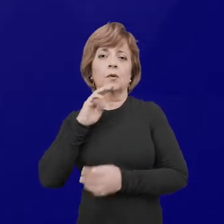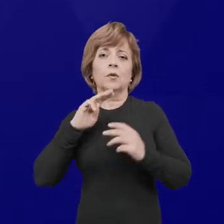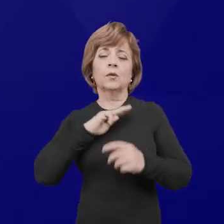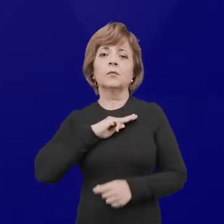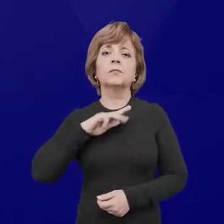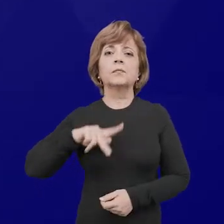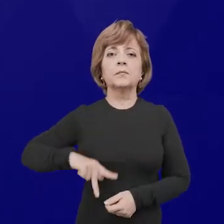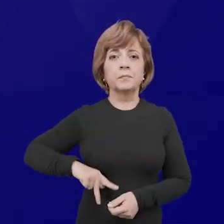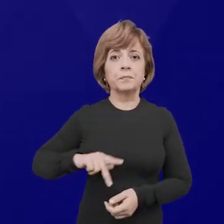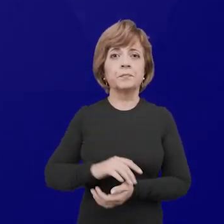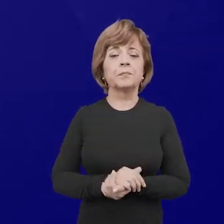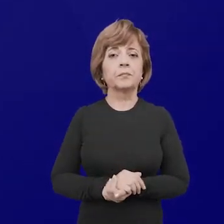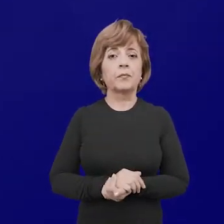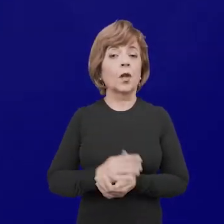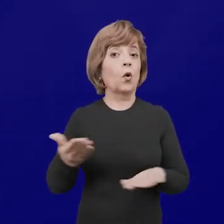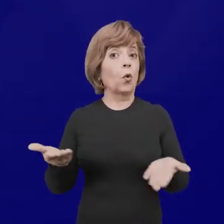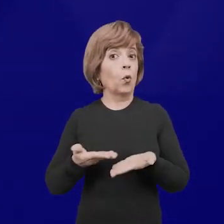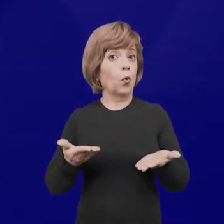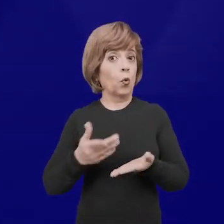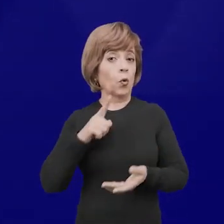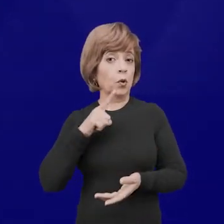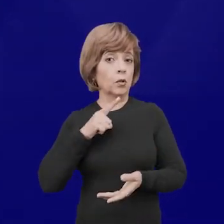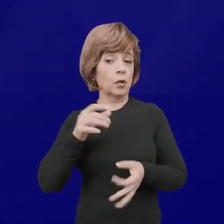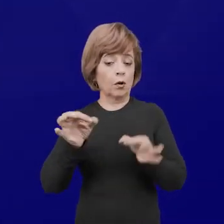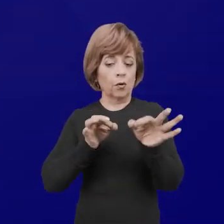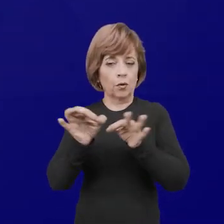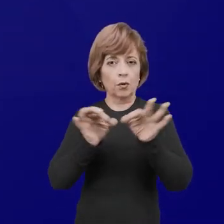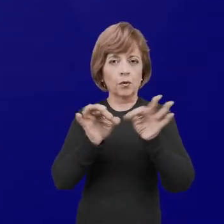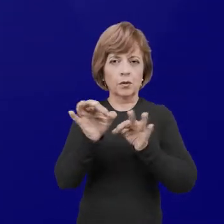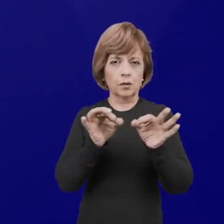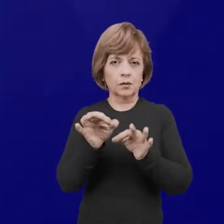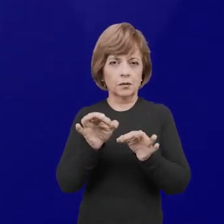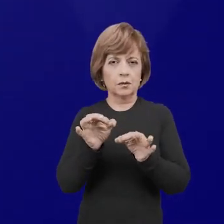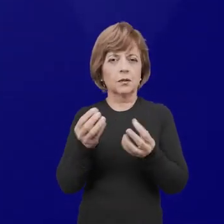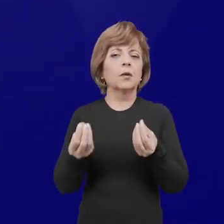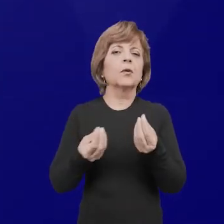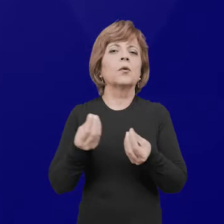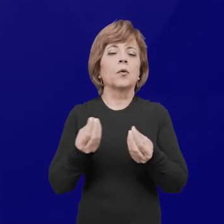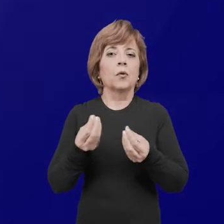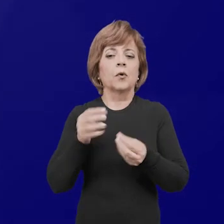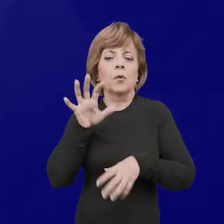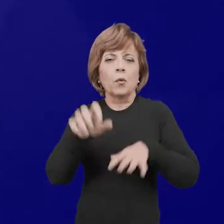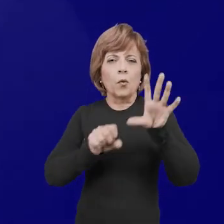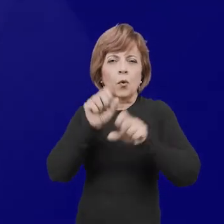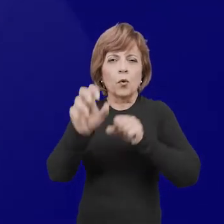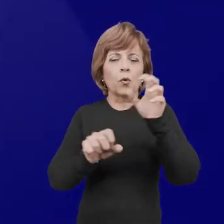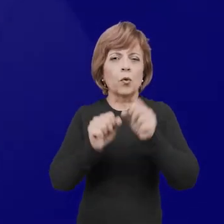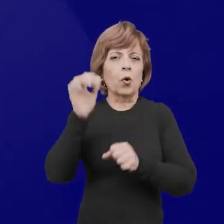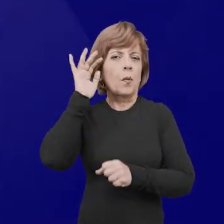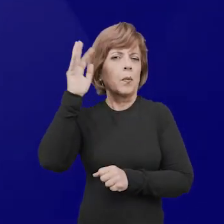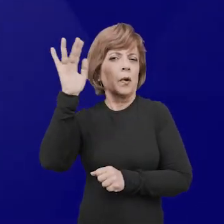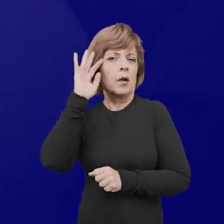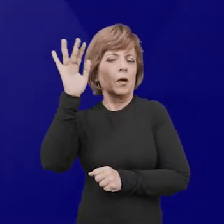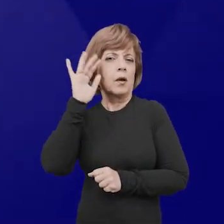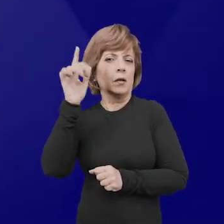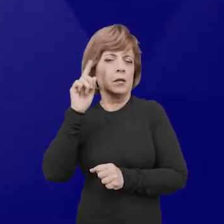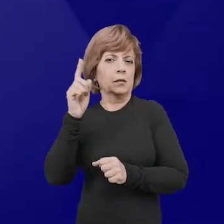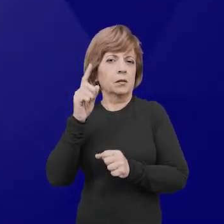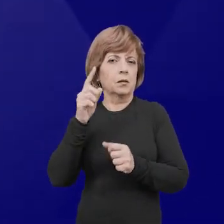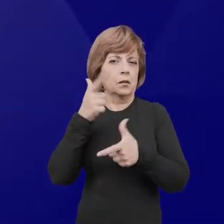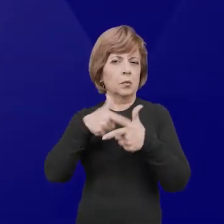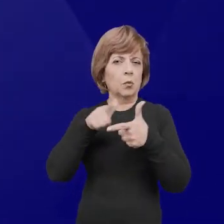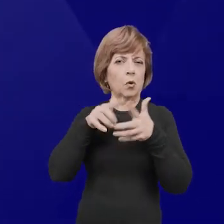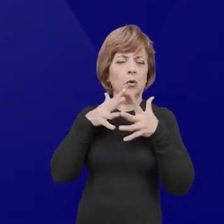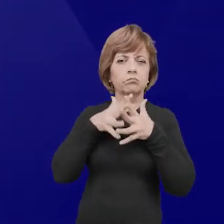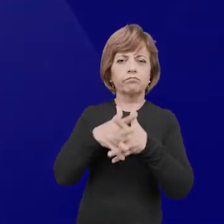hoje está, o que a gente está organizando, da forma que a gente está organizado, a gente busca pensar problemas complexos e estratégicos para o estado do